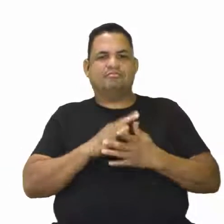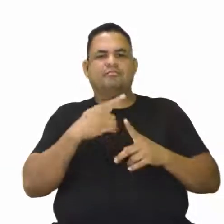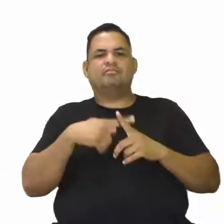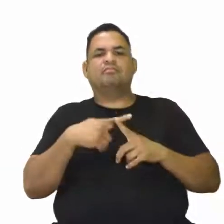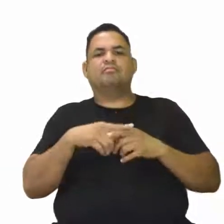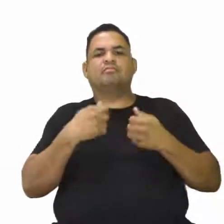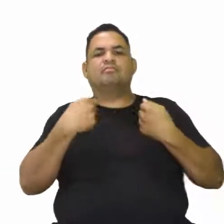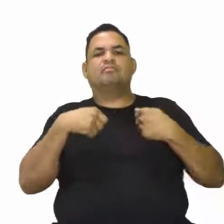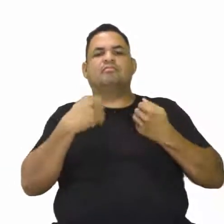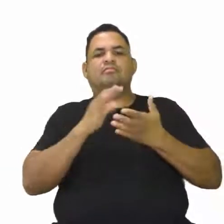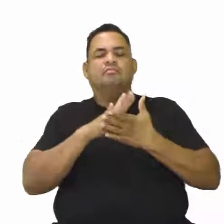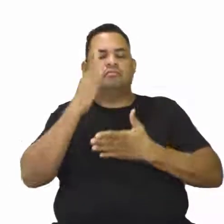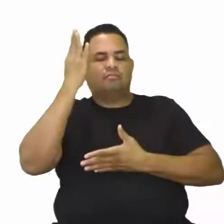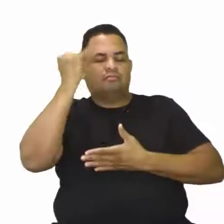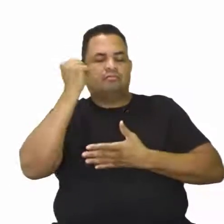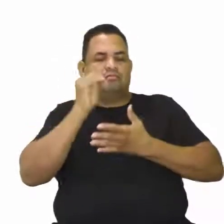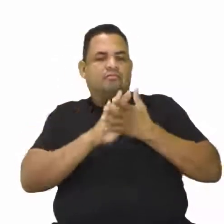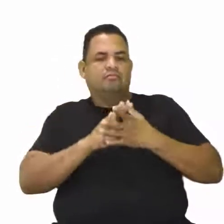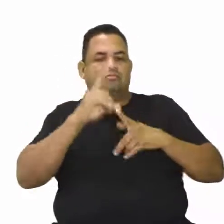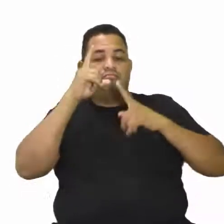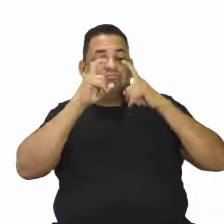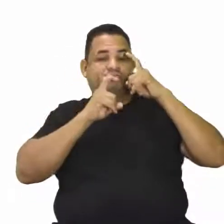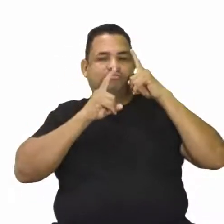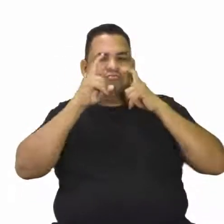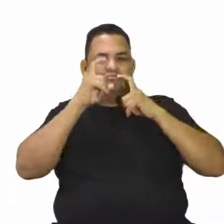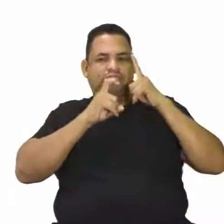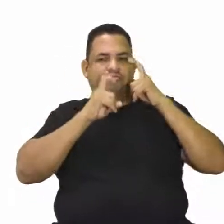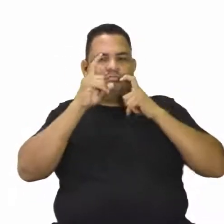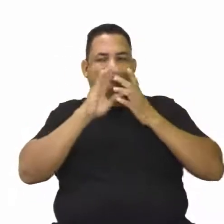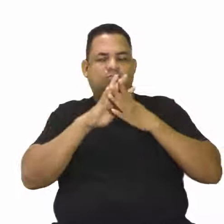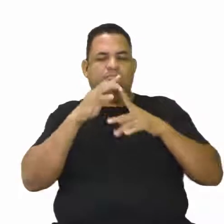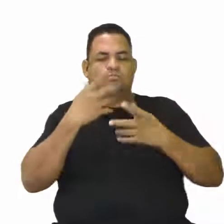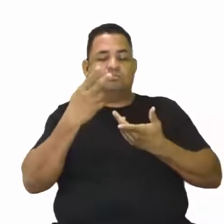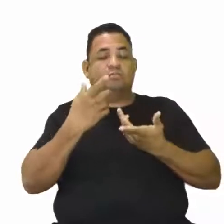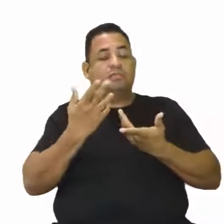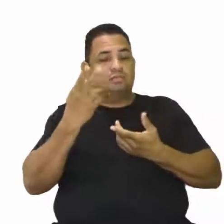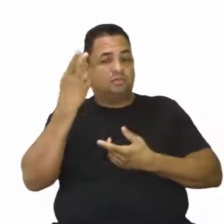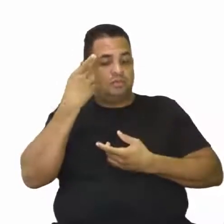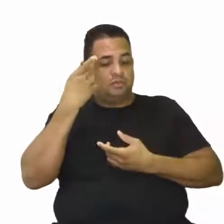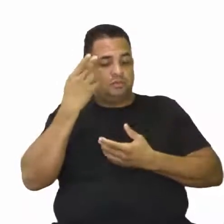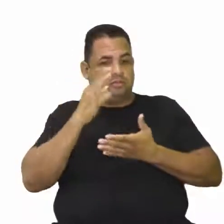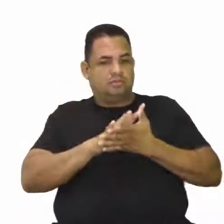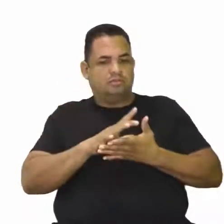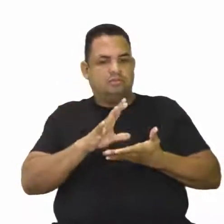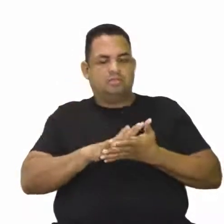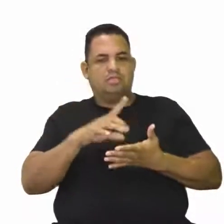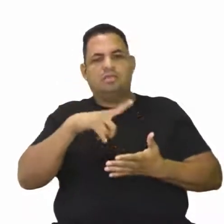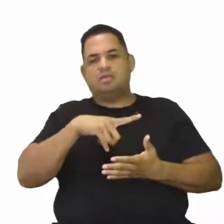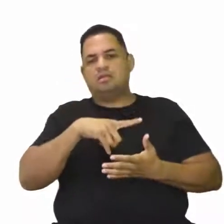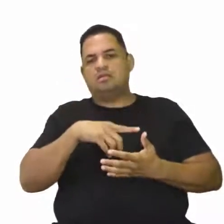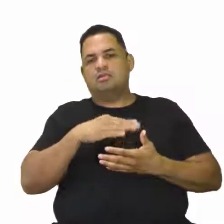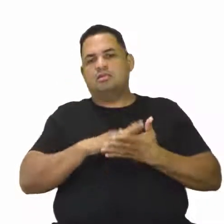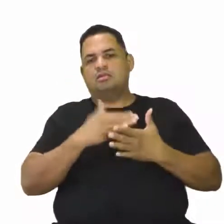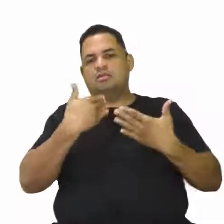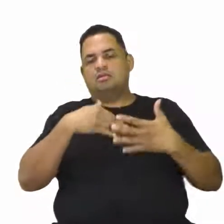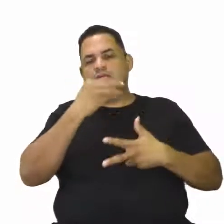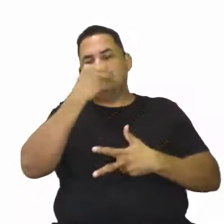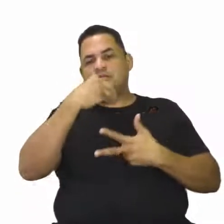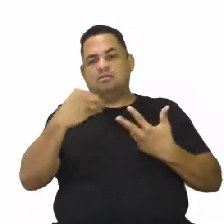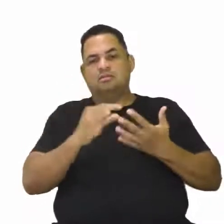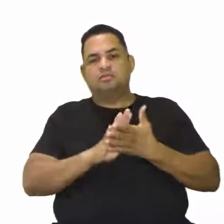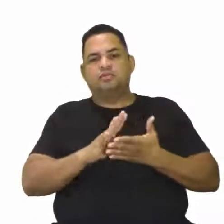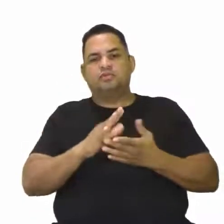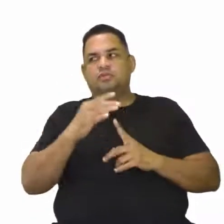vocês precisam saber dessas expressões? É muito comum, meu povo, cair aí nas provas do Enem, esse tipo